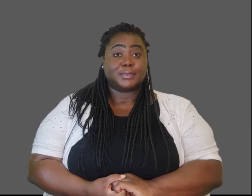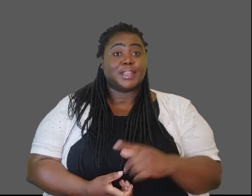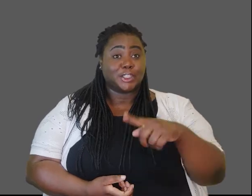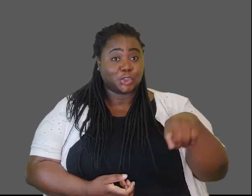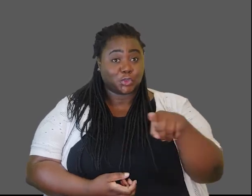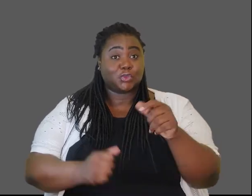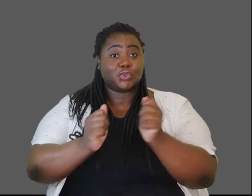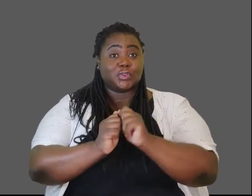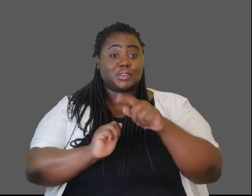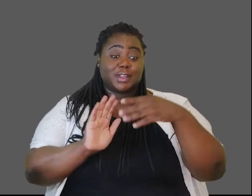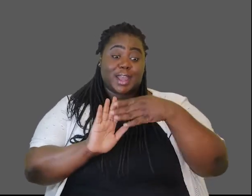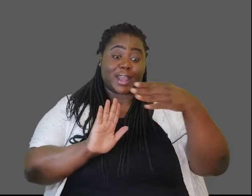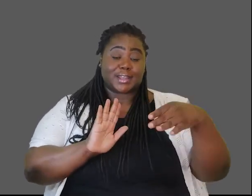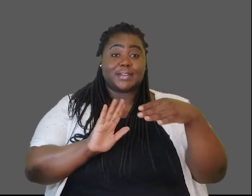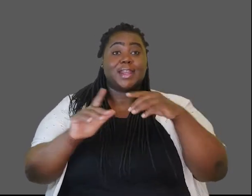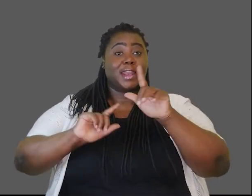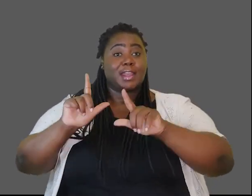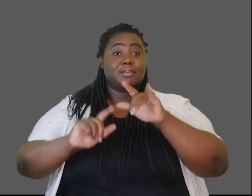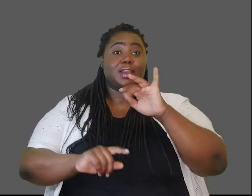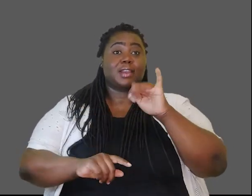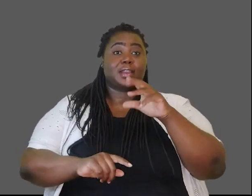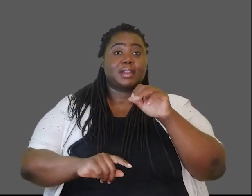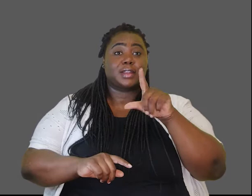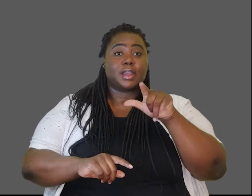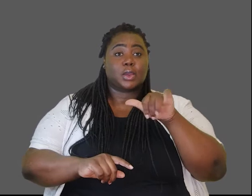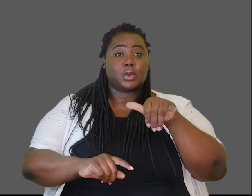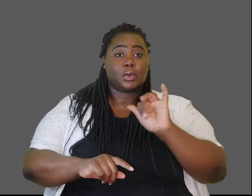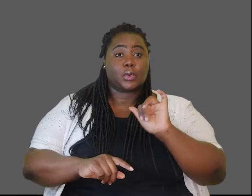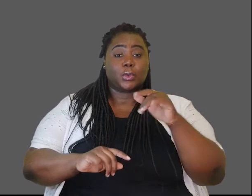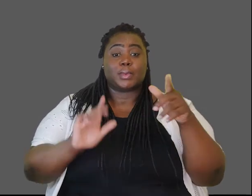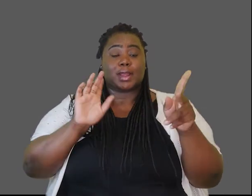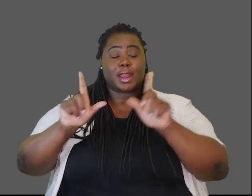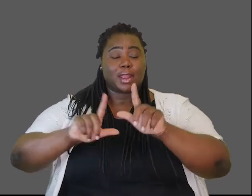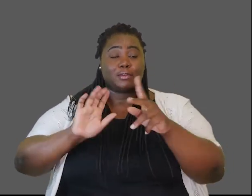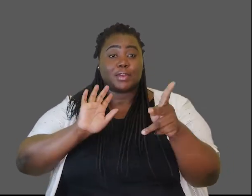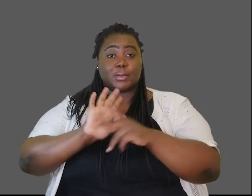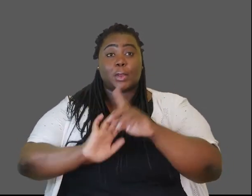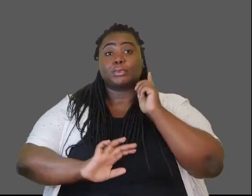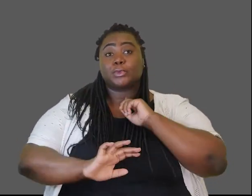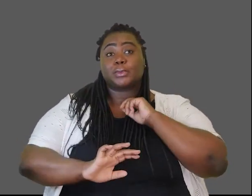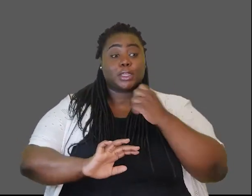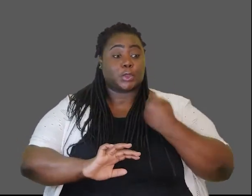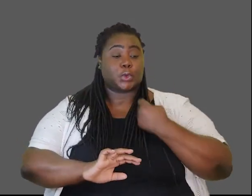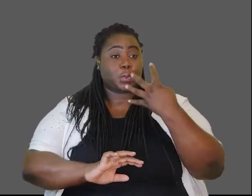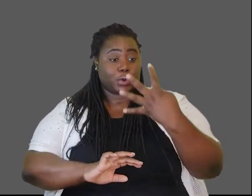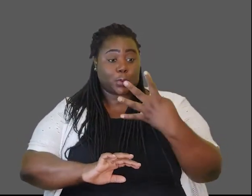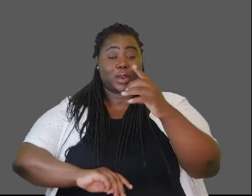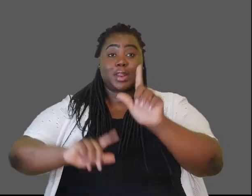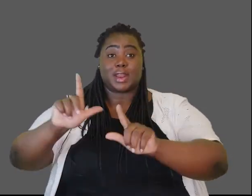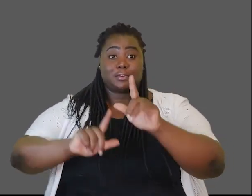Com vocês, a série TV Itacolomi, a emissora dos mineiros. Episódio 4.